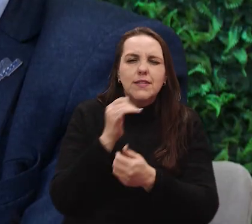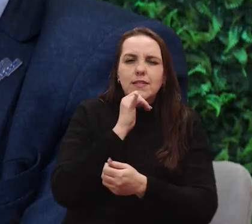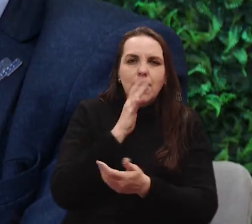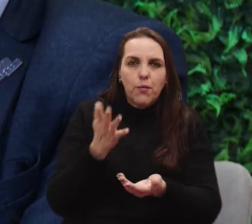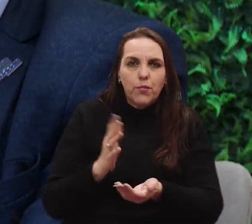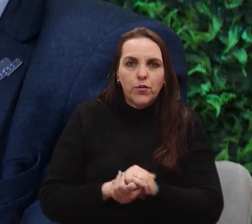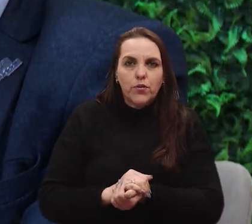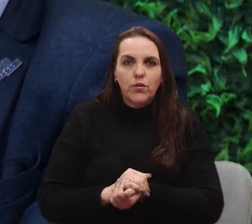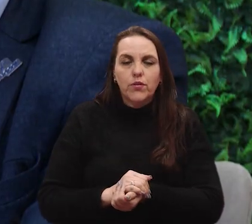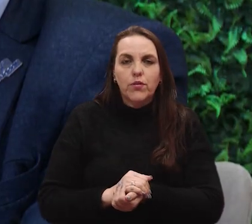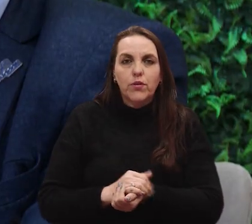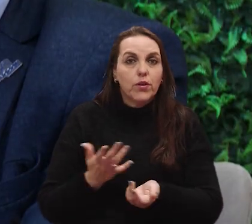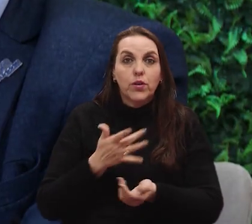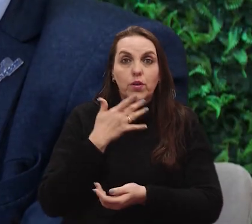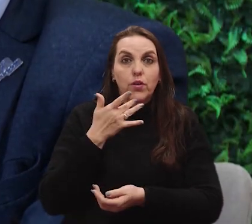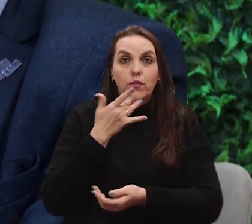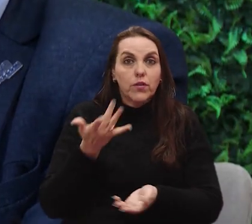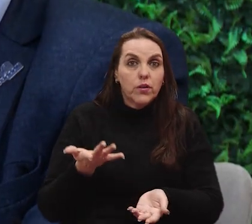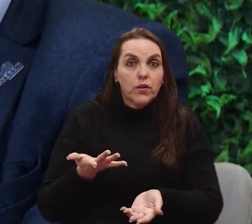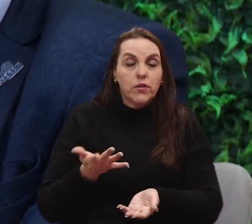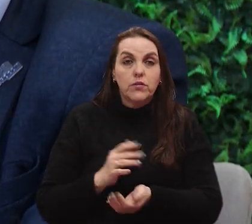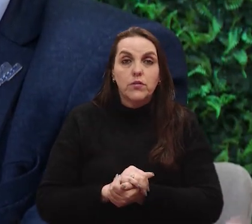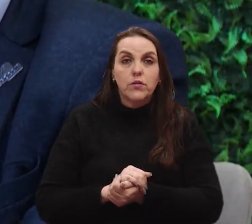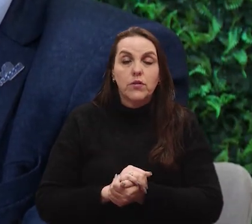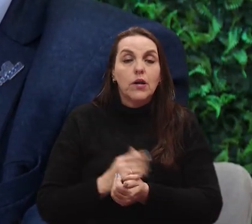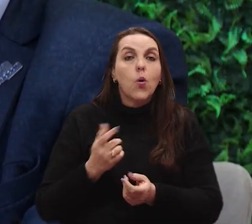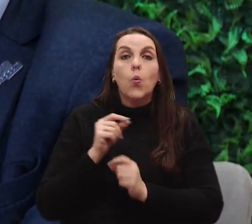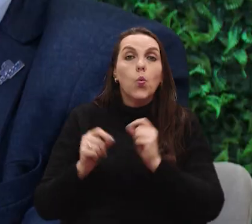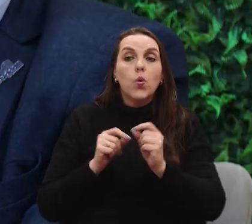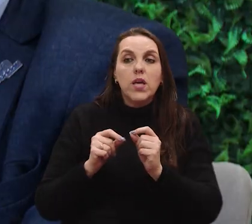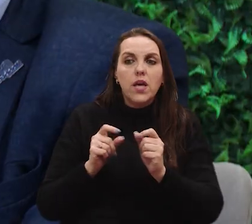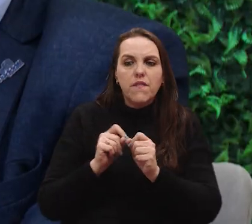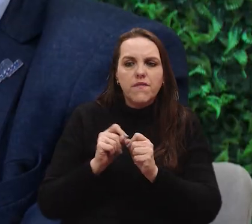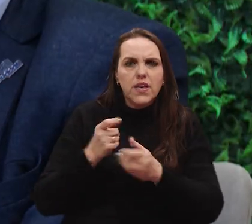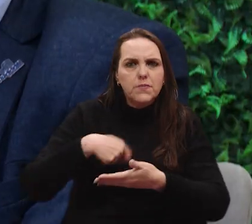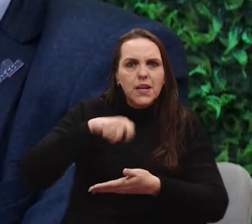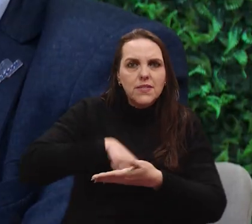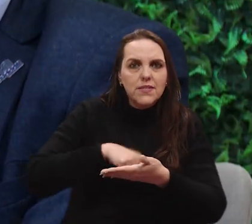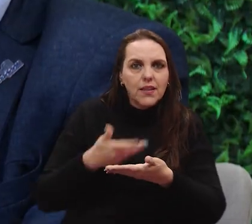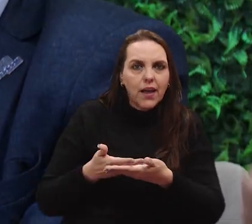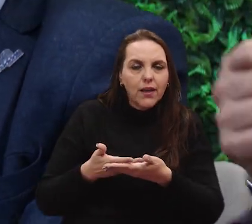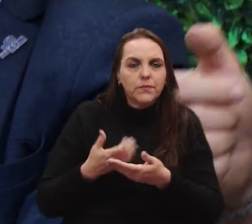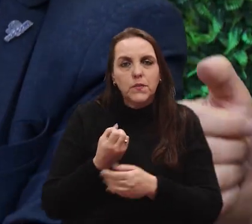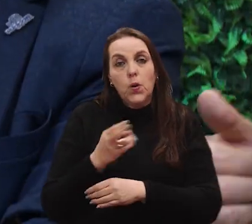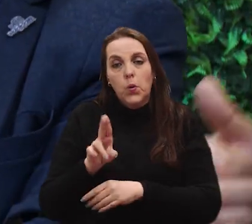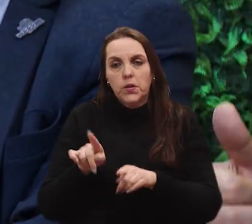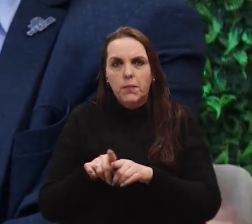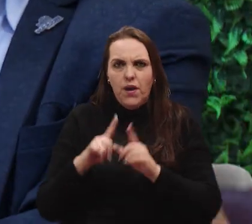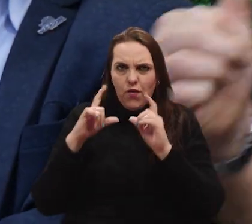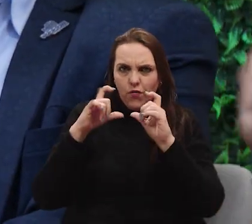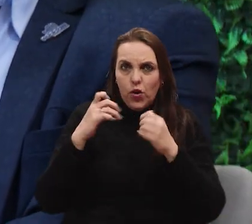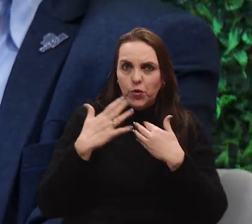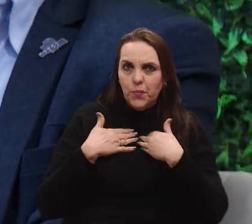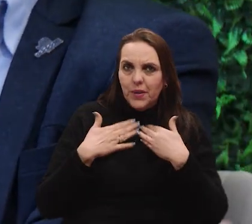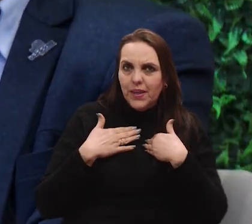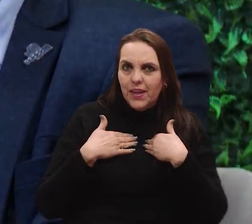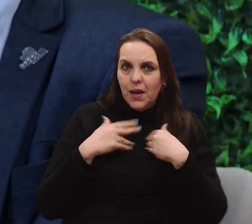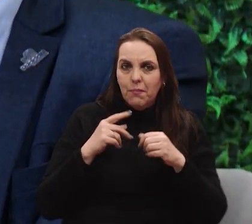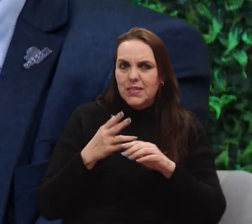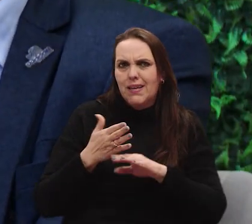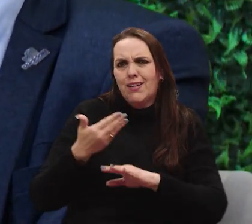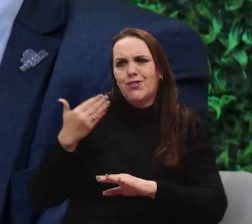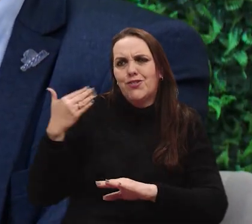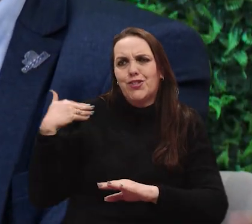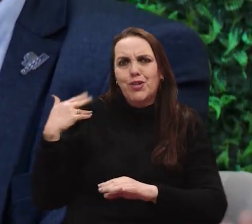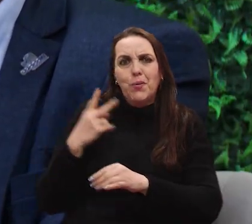mas tem que ter muito cuidado, não é fácil. Mas o que levou ele a assinar? Ou então é o seguinte, aquela foto é minha, mas foi do empréstimo antigo, não é